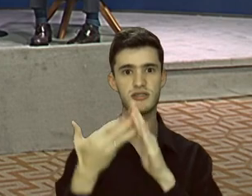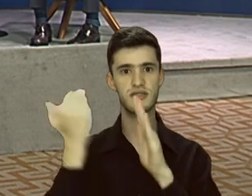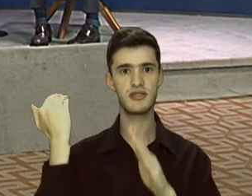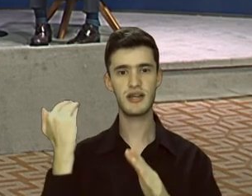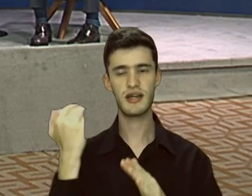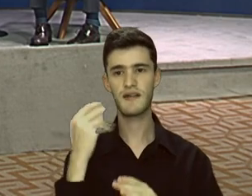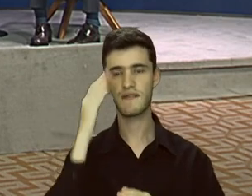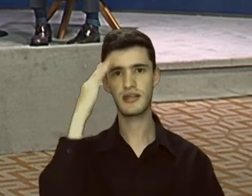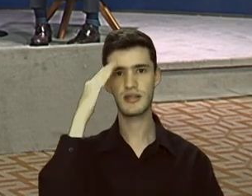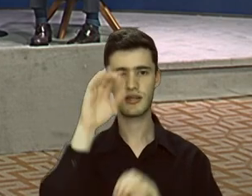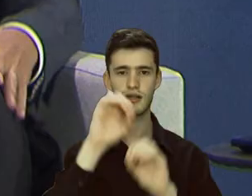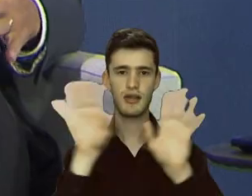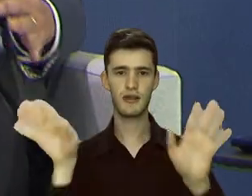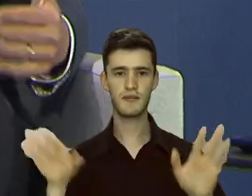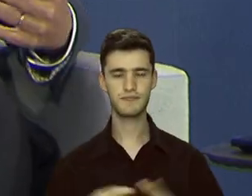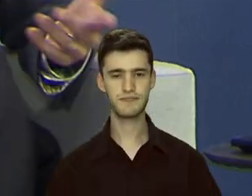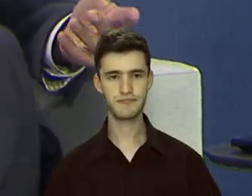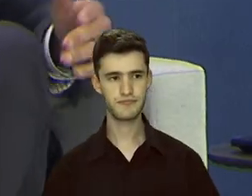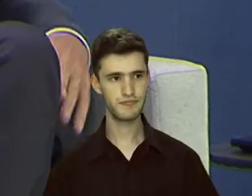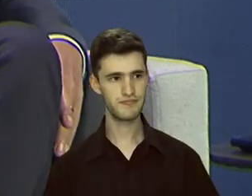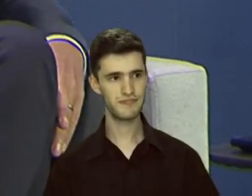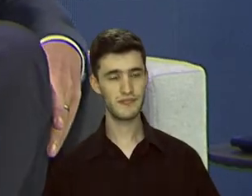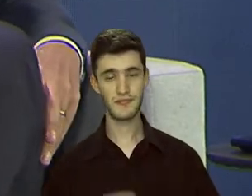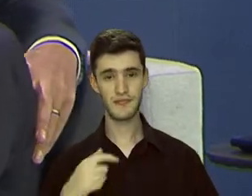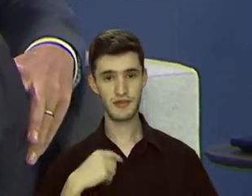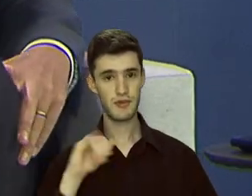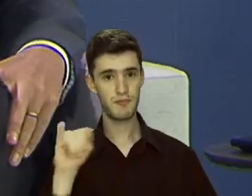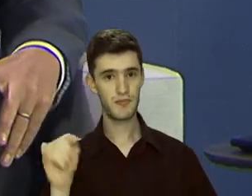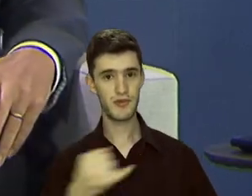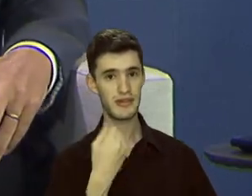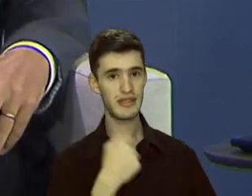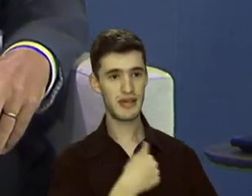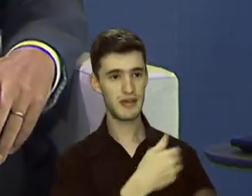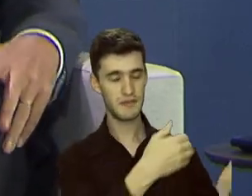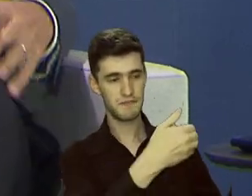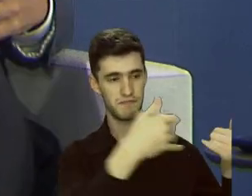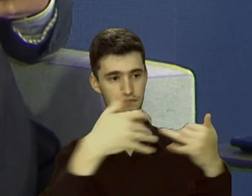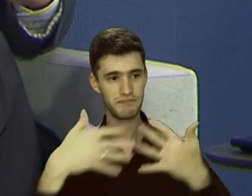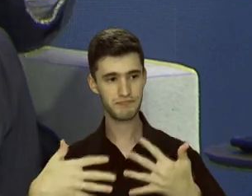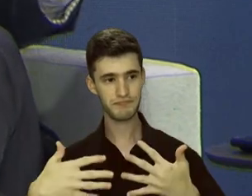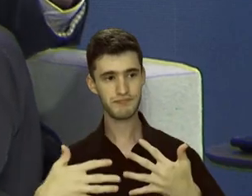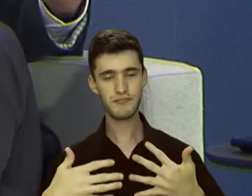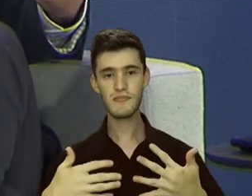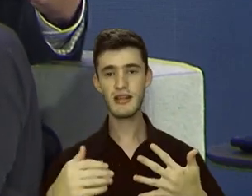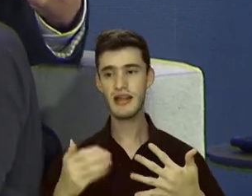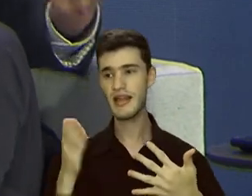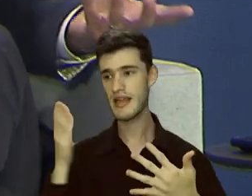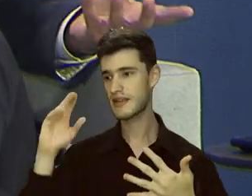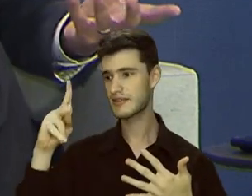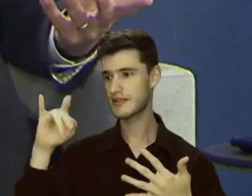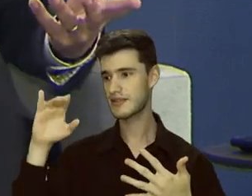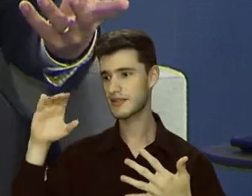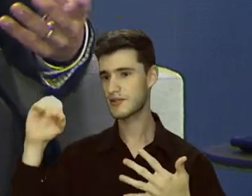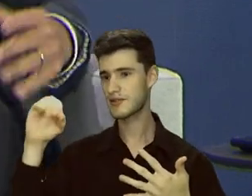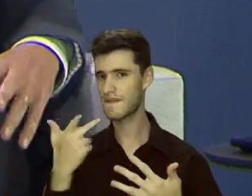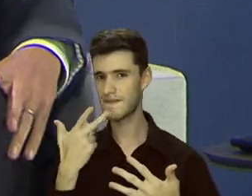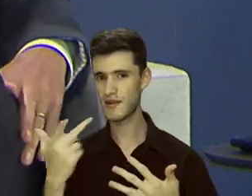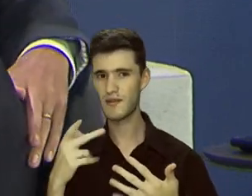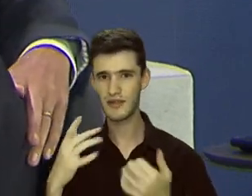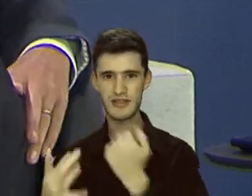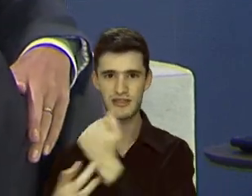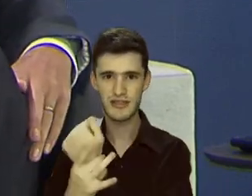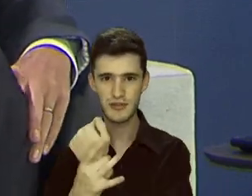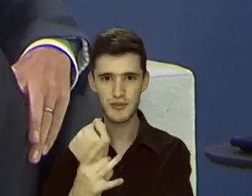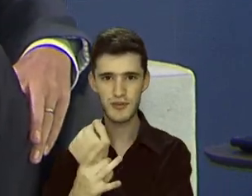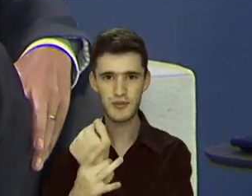dos experts de fato que o Chico falou né de seguro e financiamento Isso é uma base né para qualquer indústria então